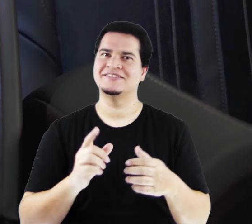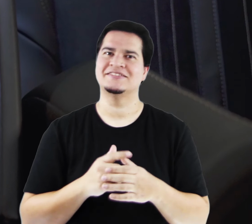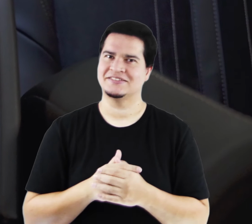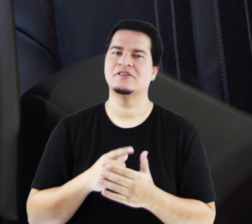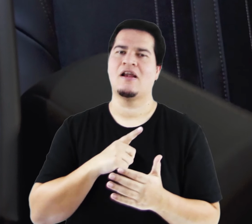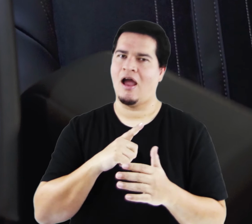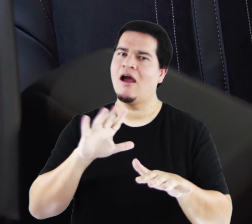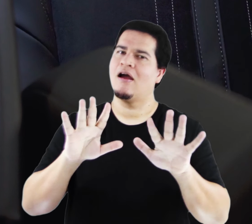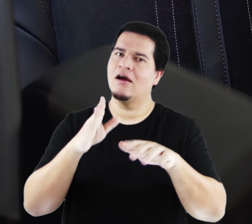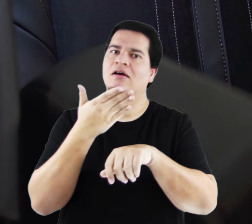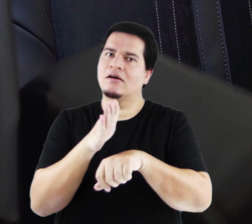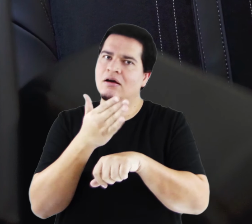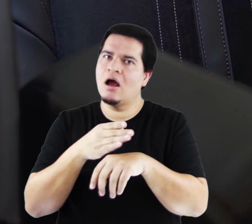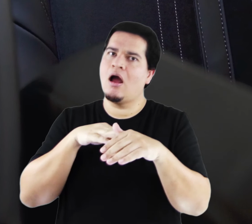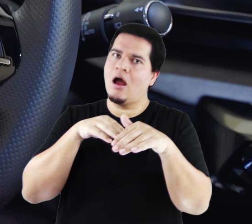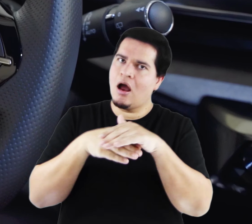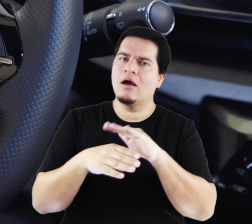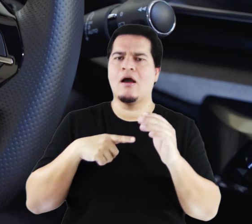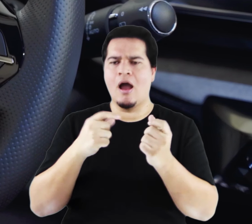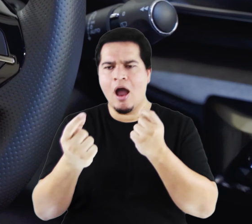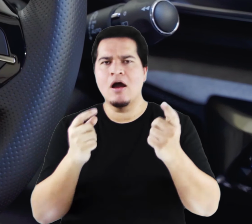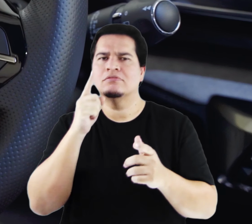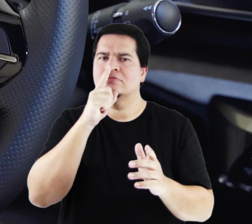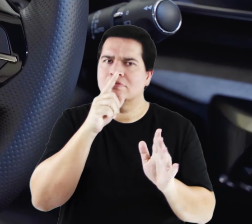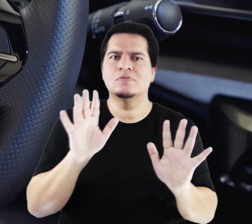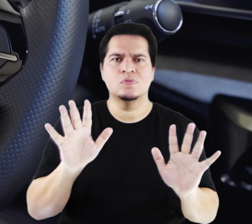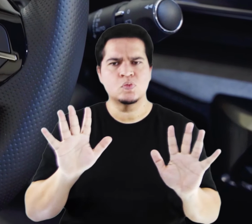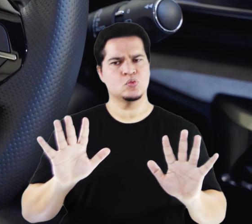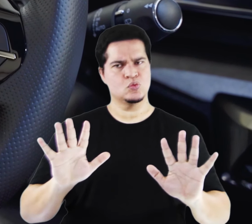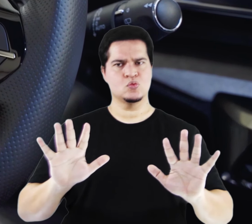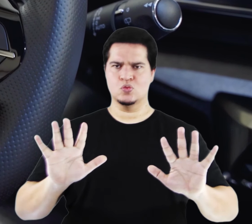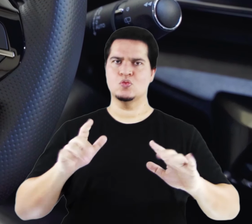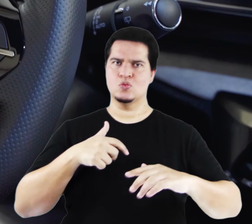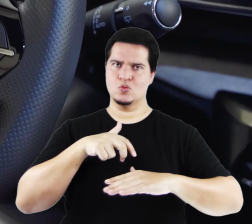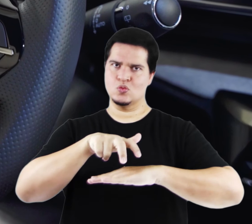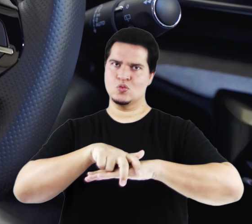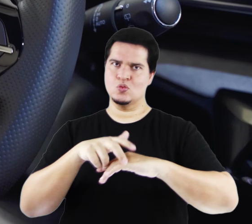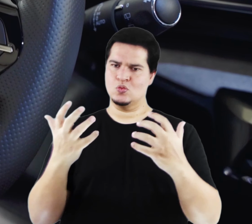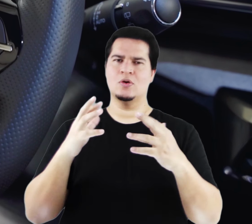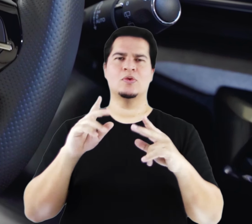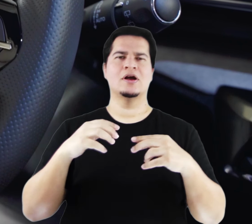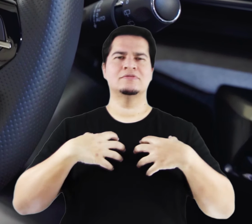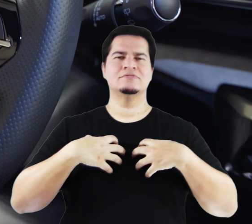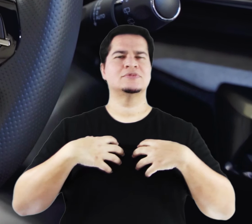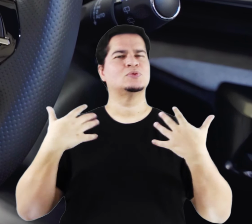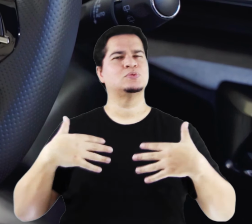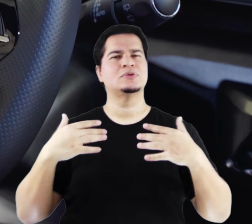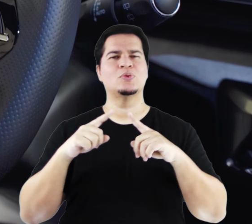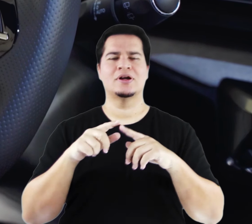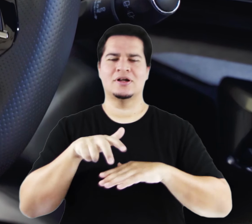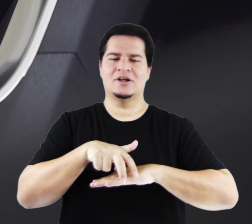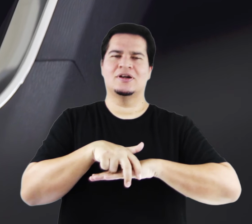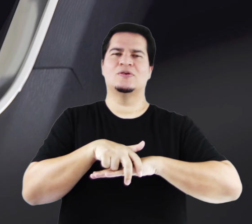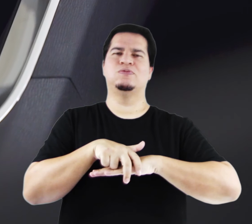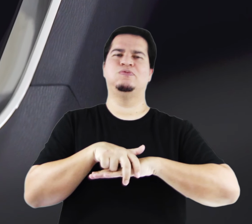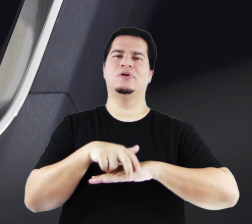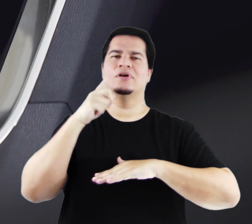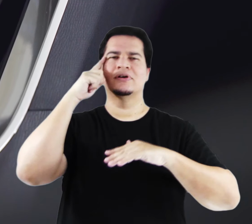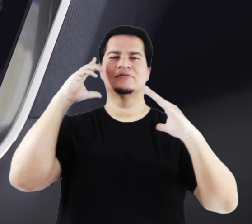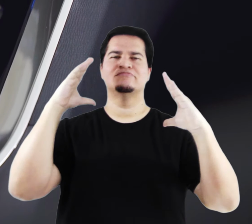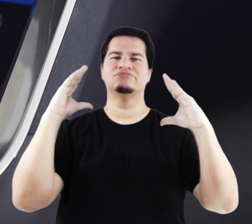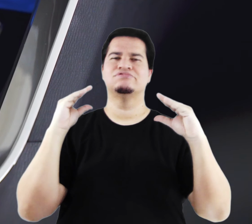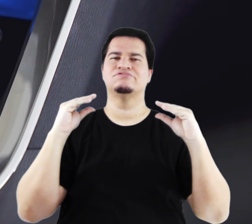aqui e ali, de forma geral, você sente a bordo de algo especial com uma experiência muito diferenciada. Mas essas coisinhas pesam